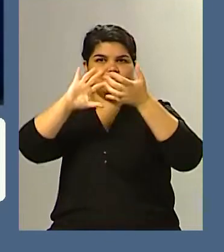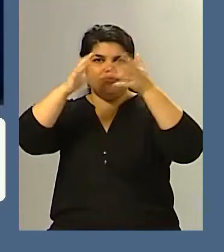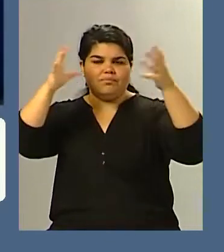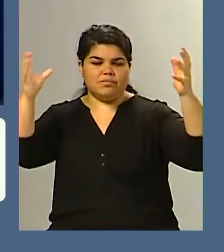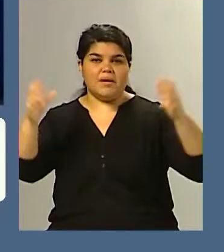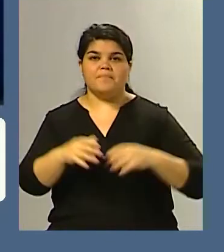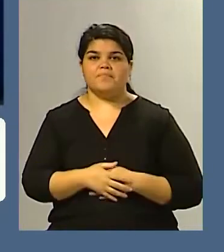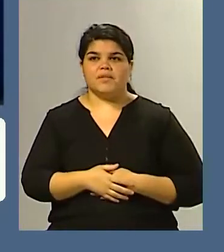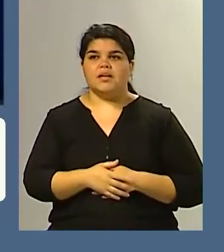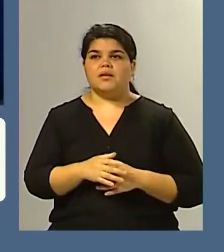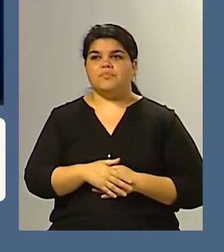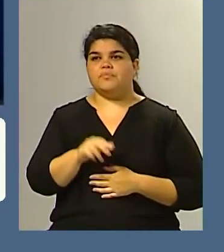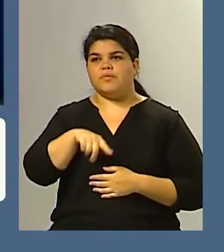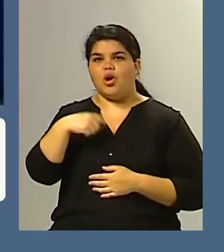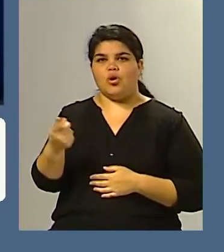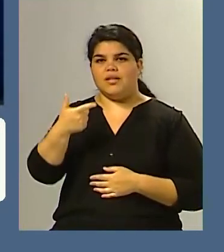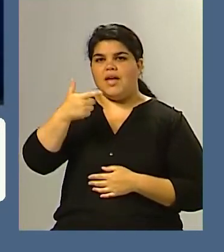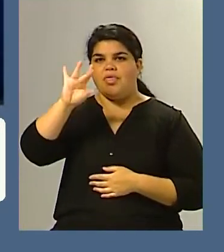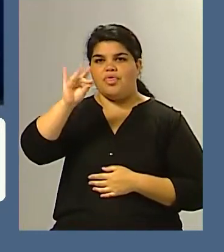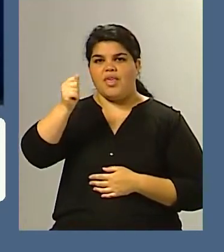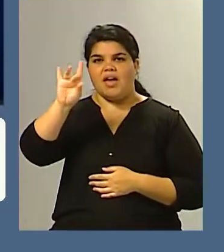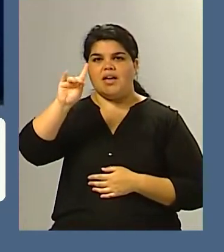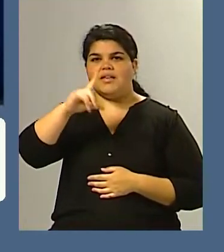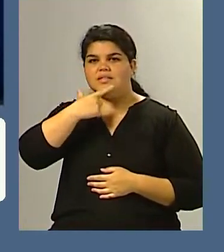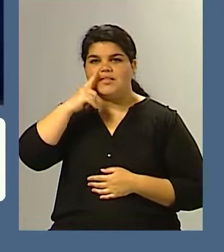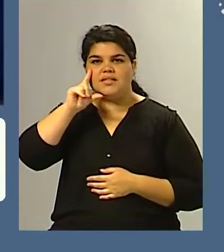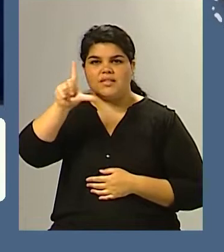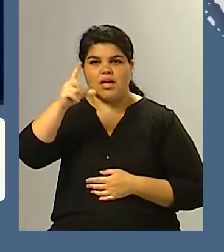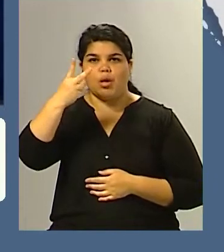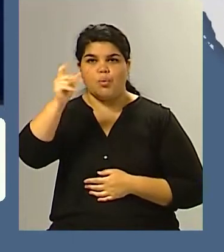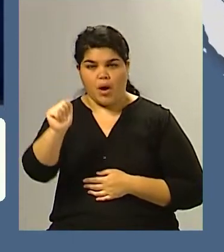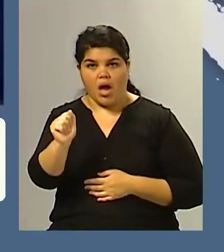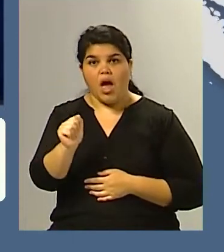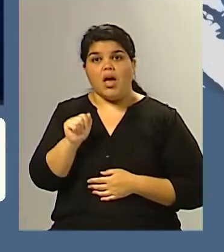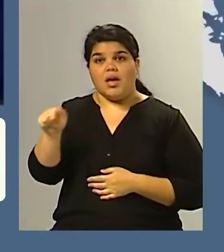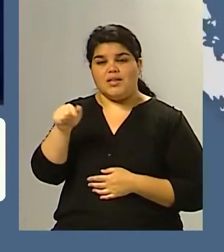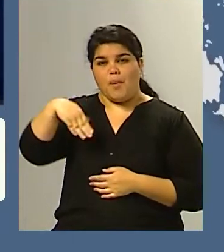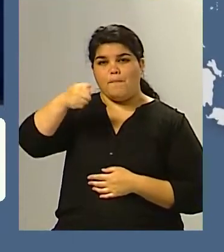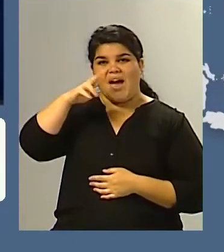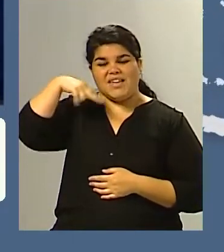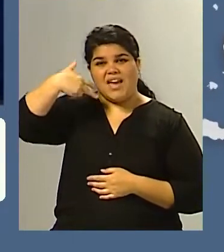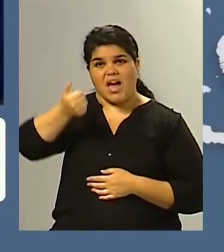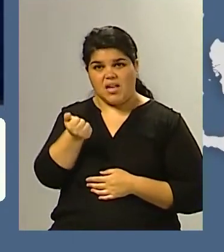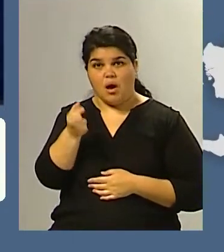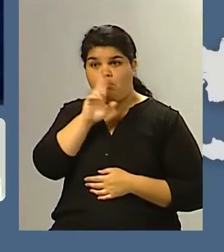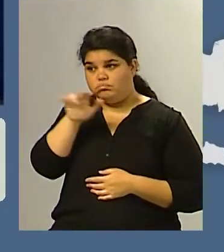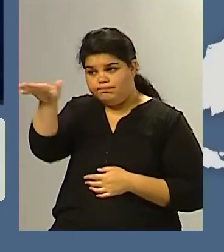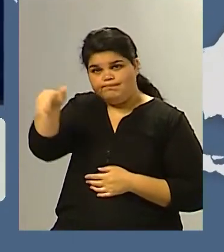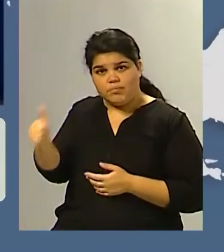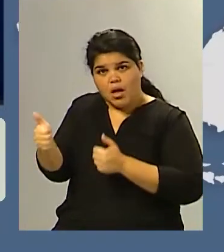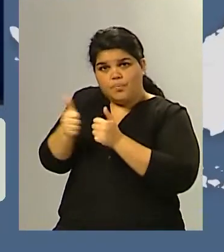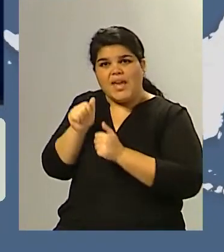lado Marina da Silva, uma pessoa emblemática em la luta ambiental em nível global.